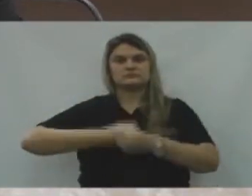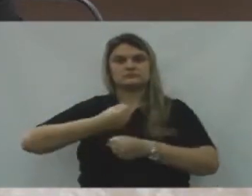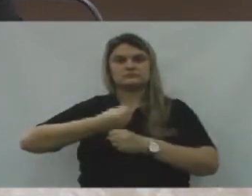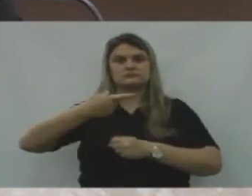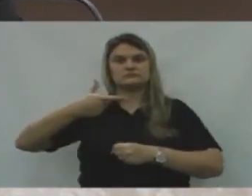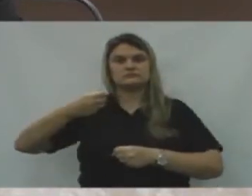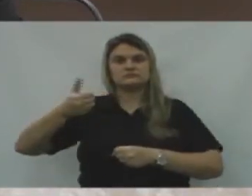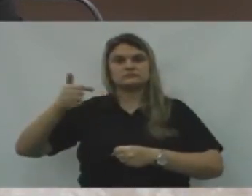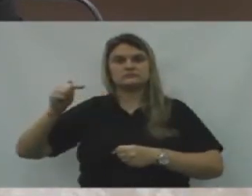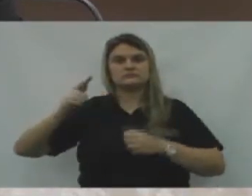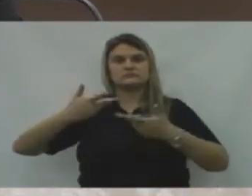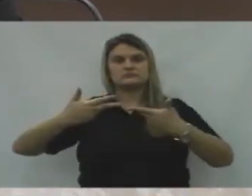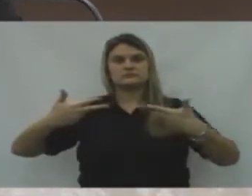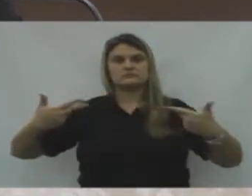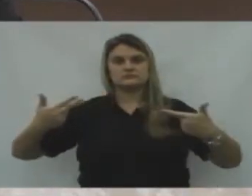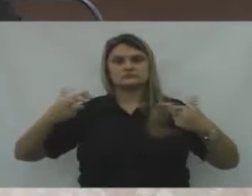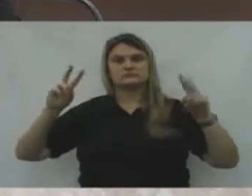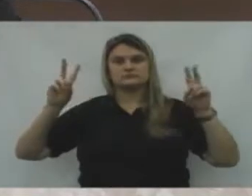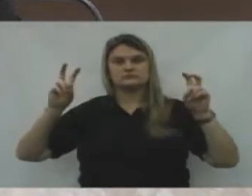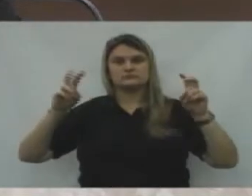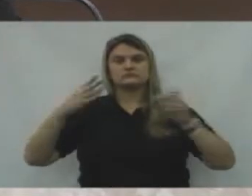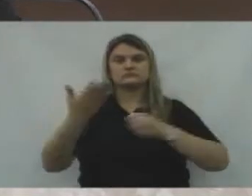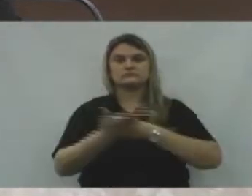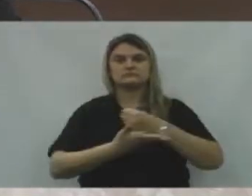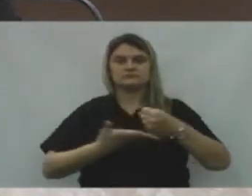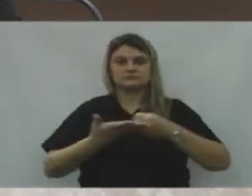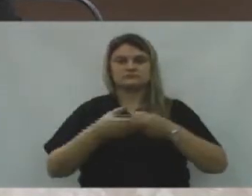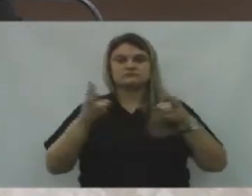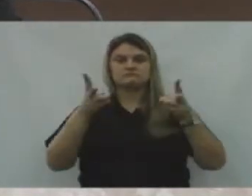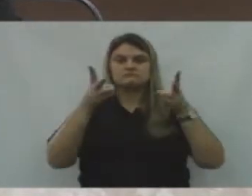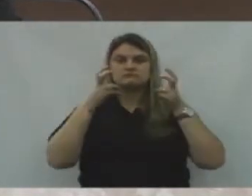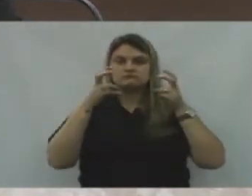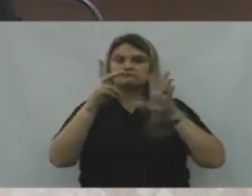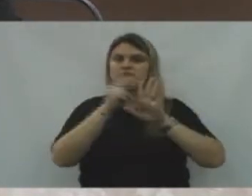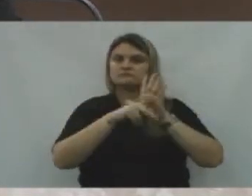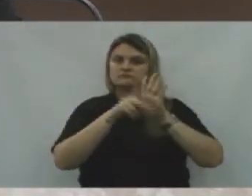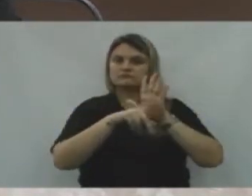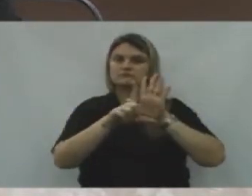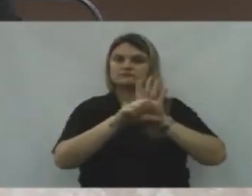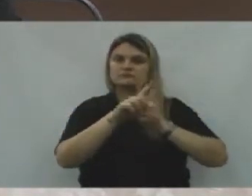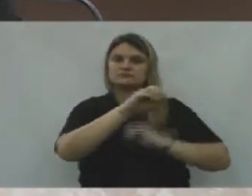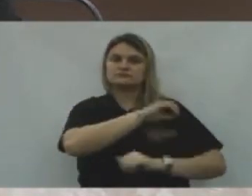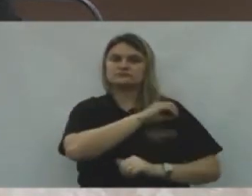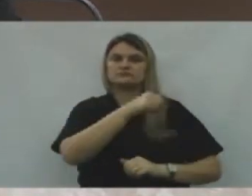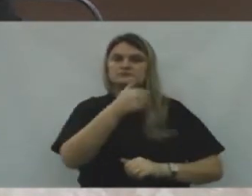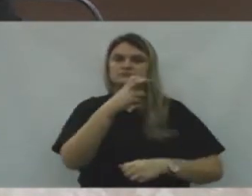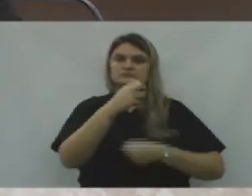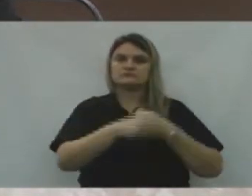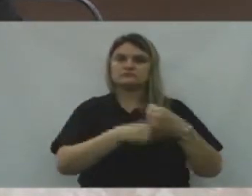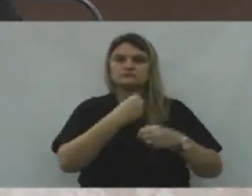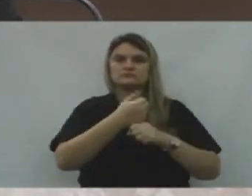E da outras providências. Fundamentação, Analisamos o projeto de lei Número 15, 2017.